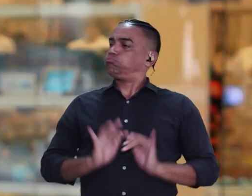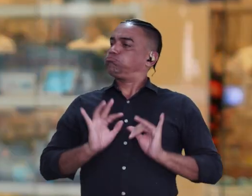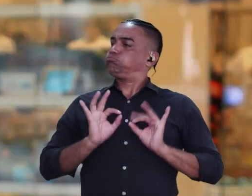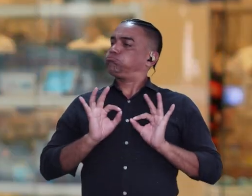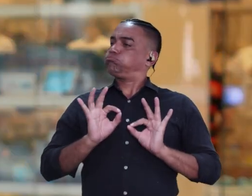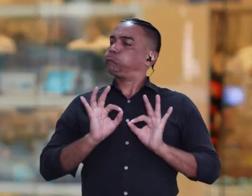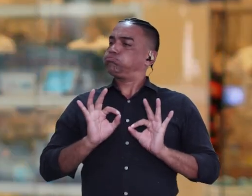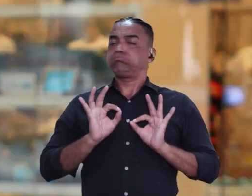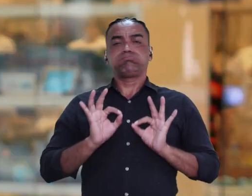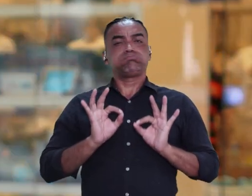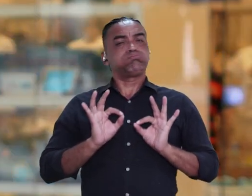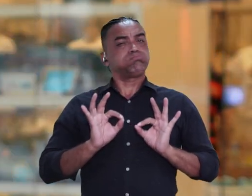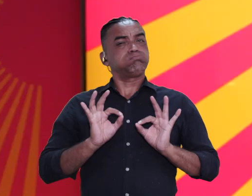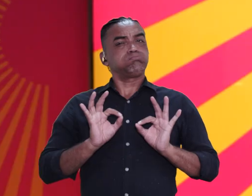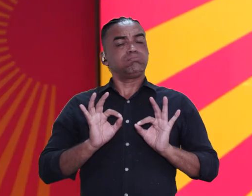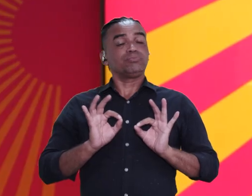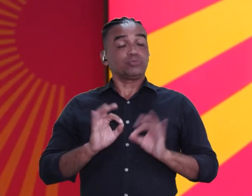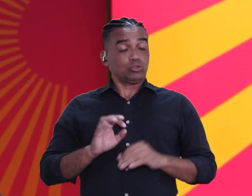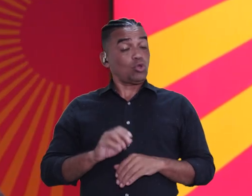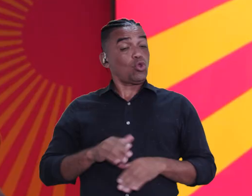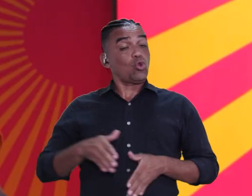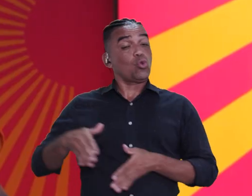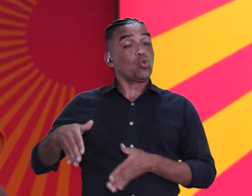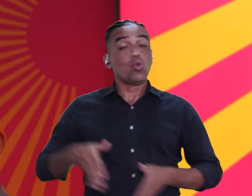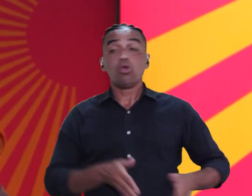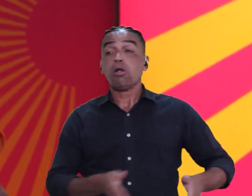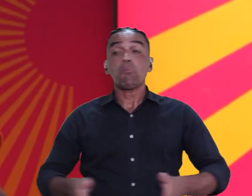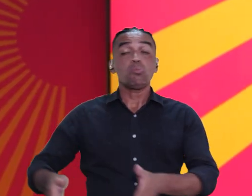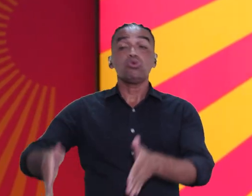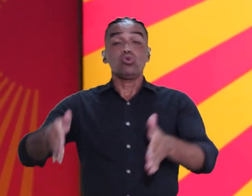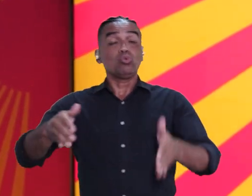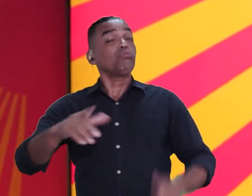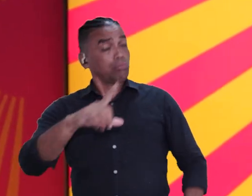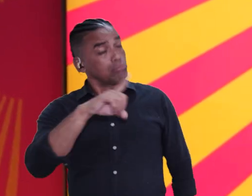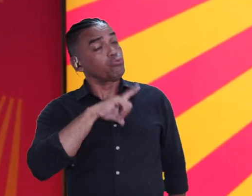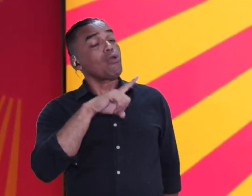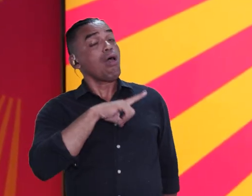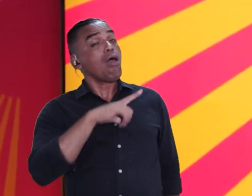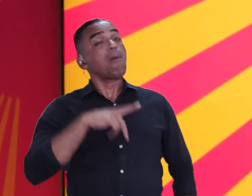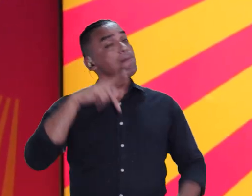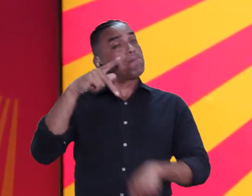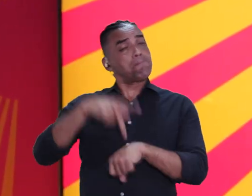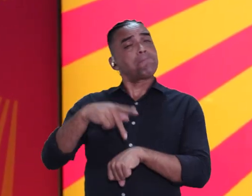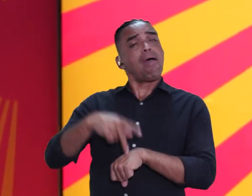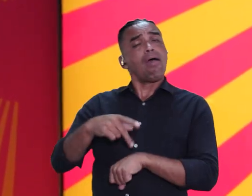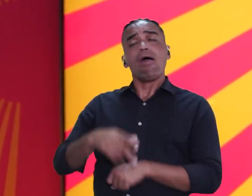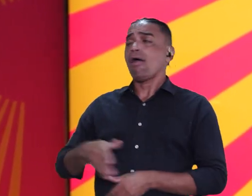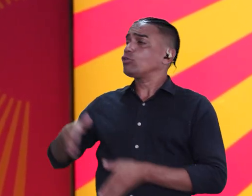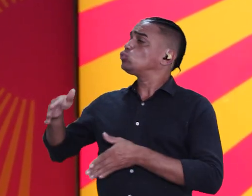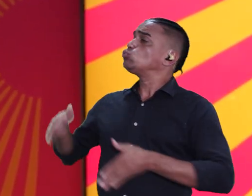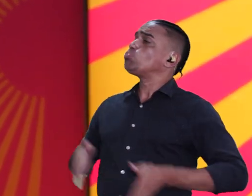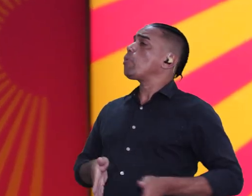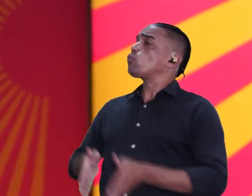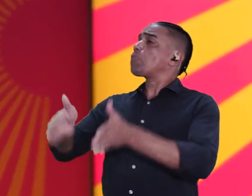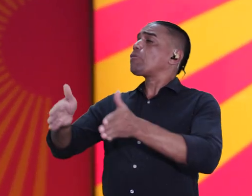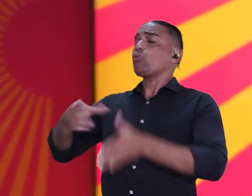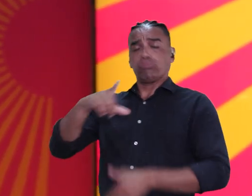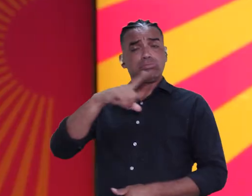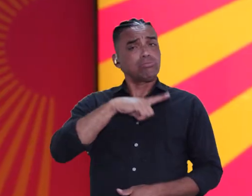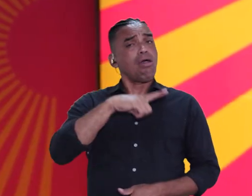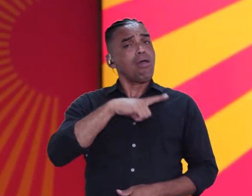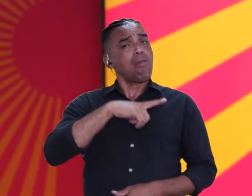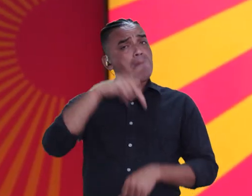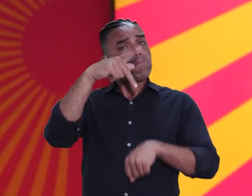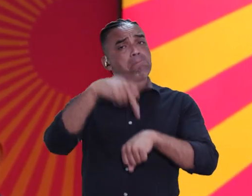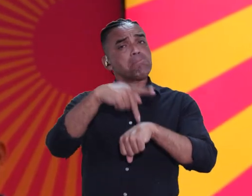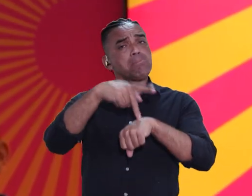pomposa, antiquada: no meio do caminho tinha uma pedra no meio do caminho,